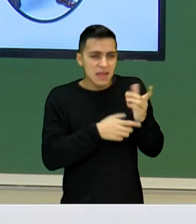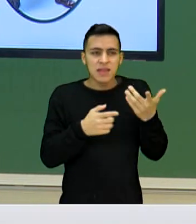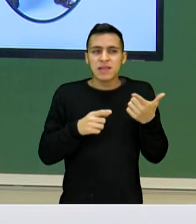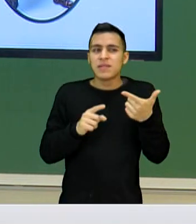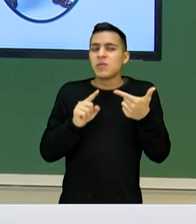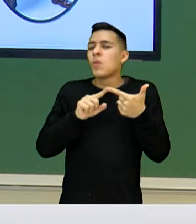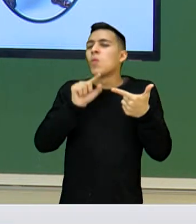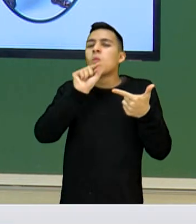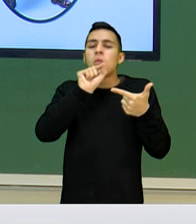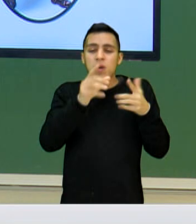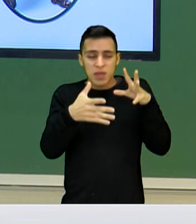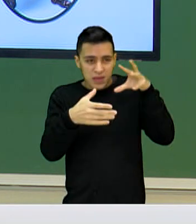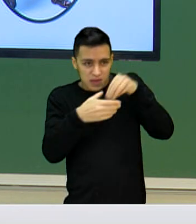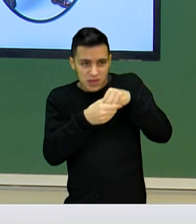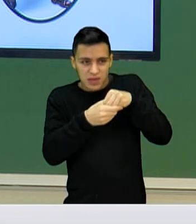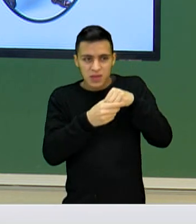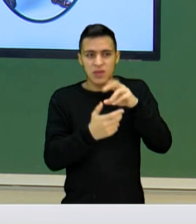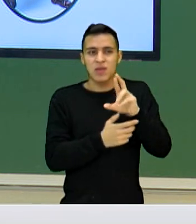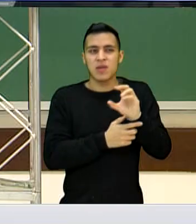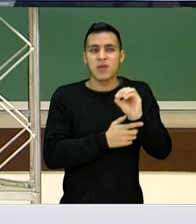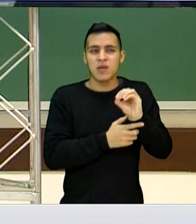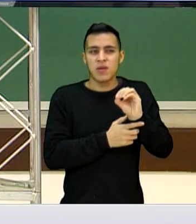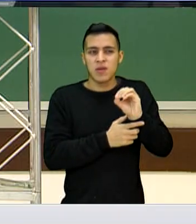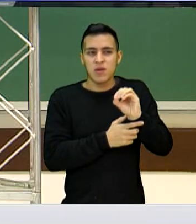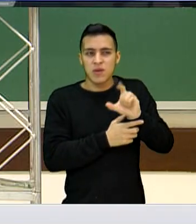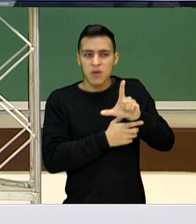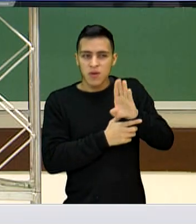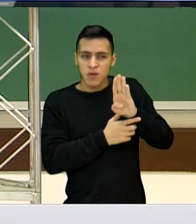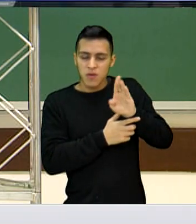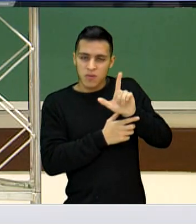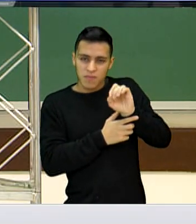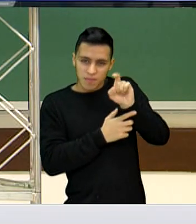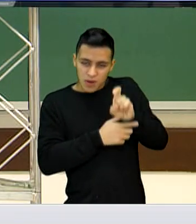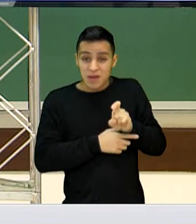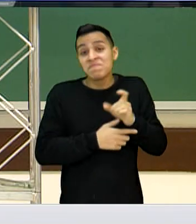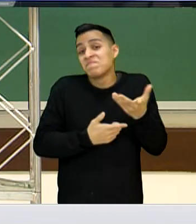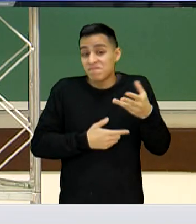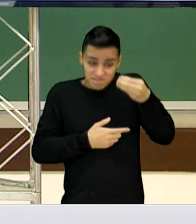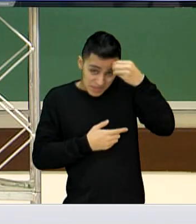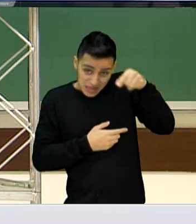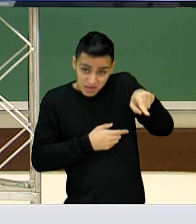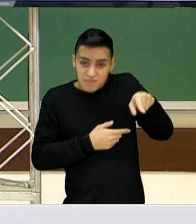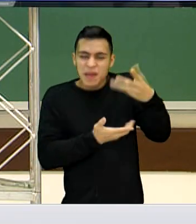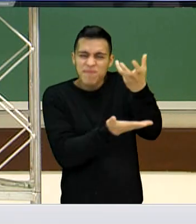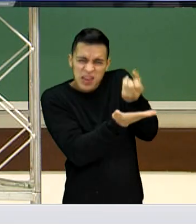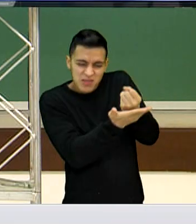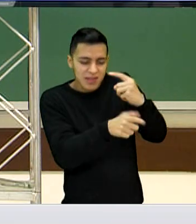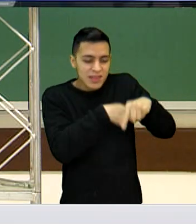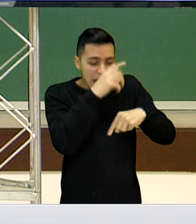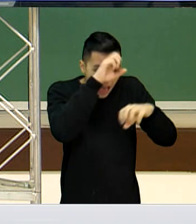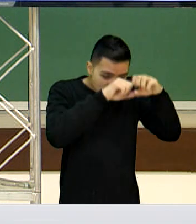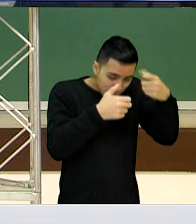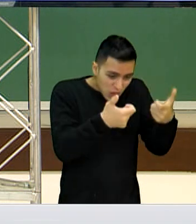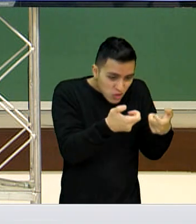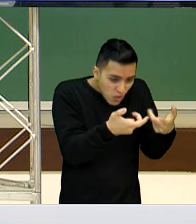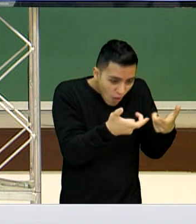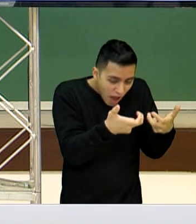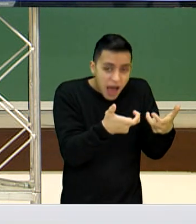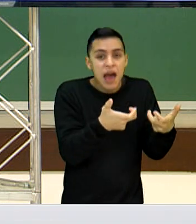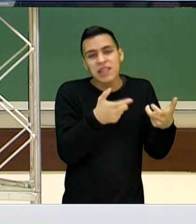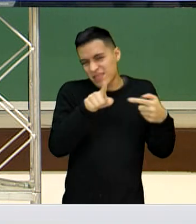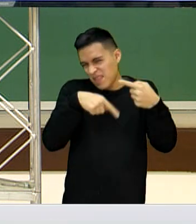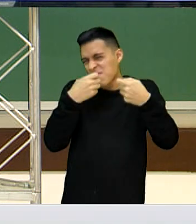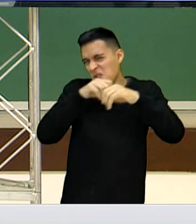e ele é do jogo Roblox. Inclusive, a minha sobrinha baixou esse jogo e eu vou aprender a jogar. Depois eu conto pra vocês se